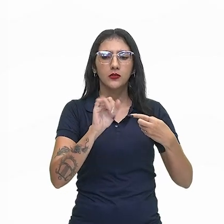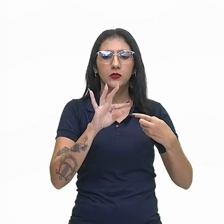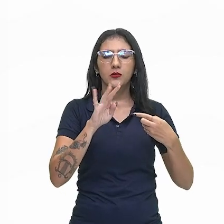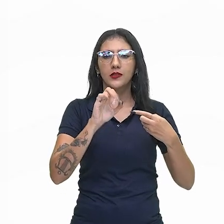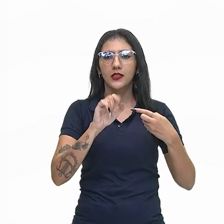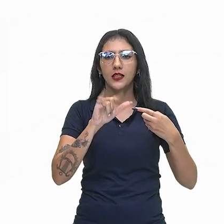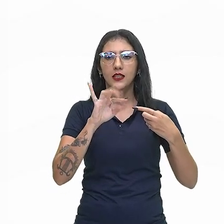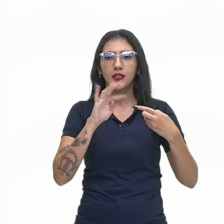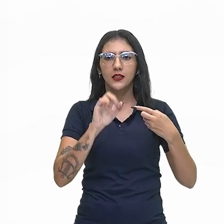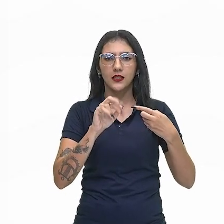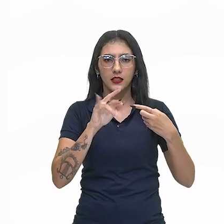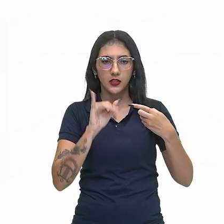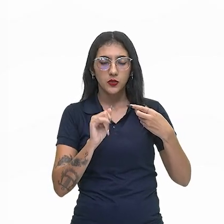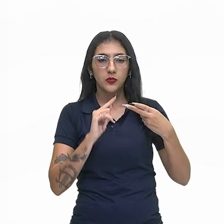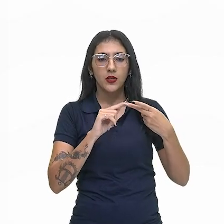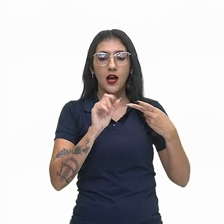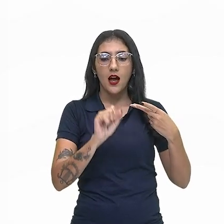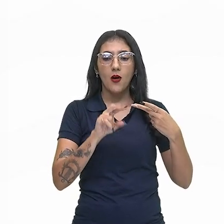totalitarismo,